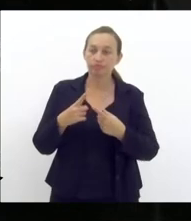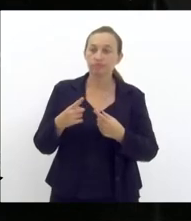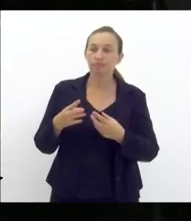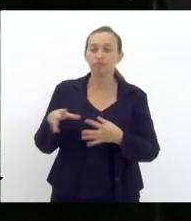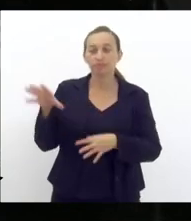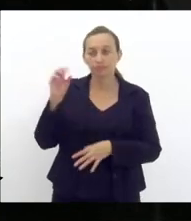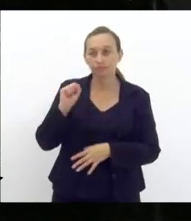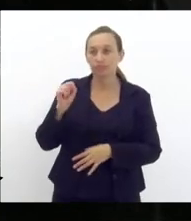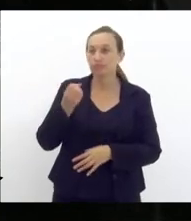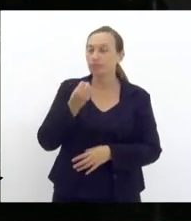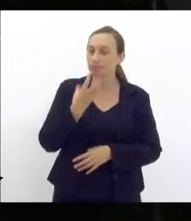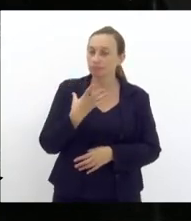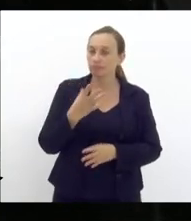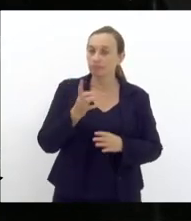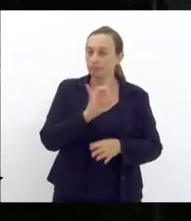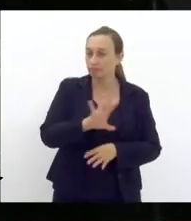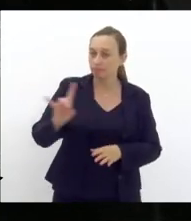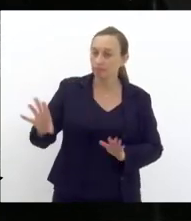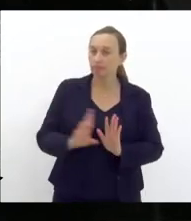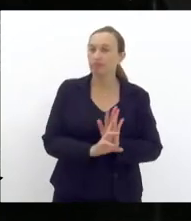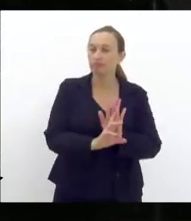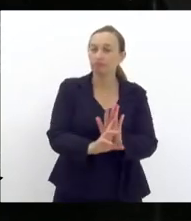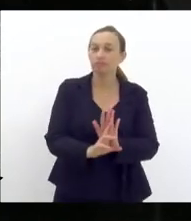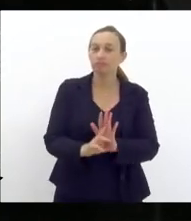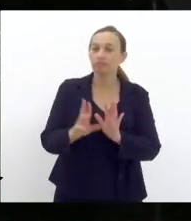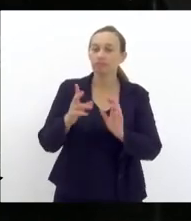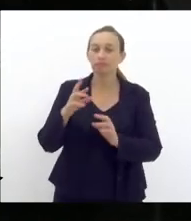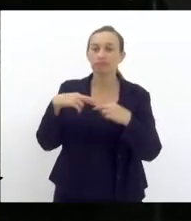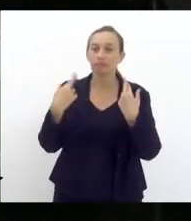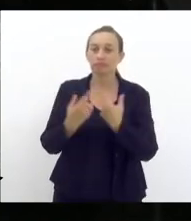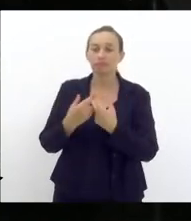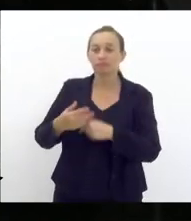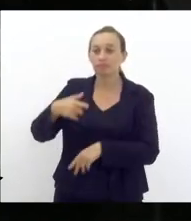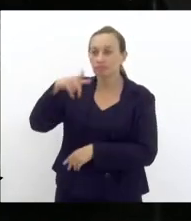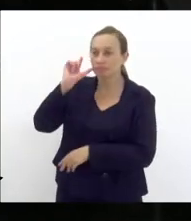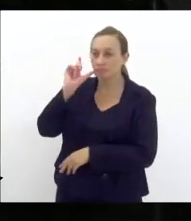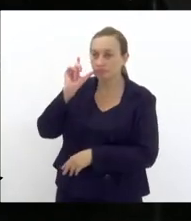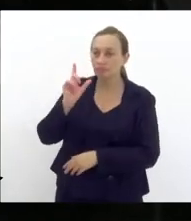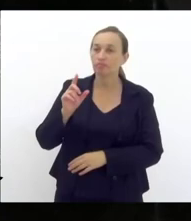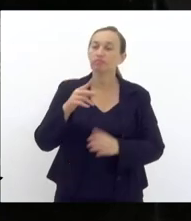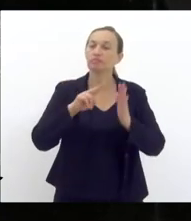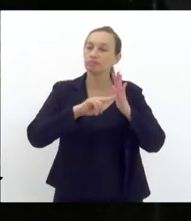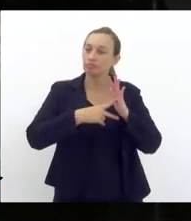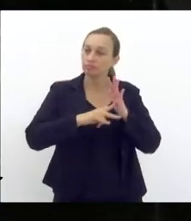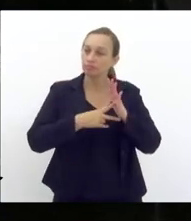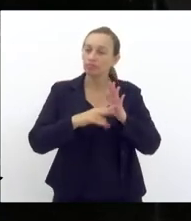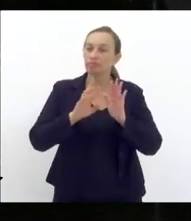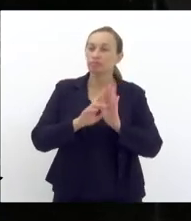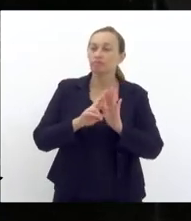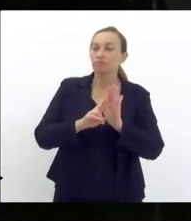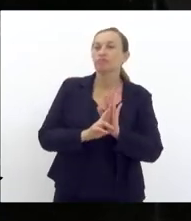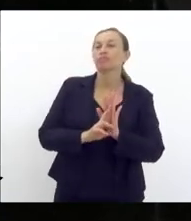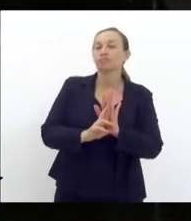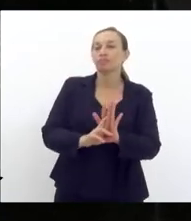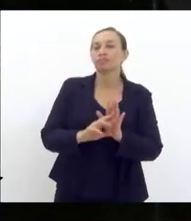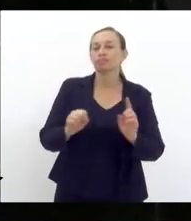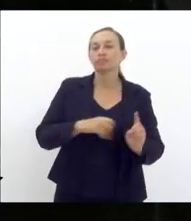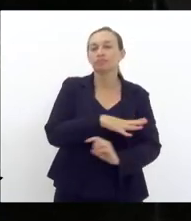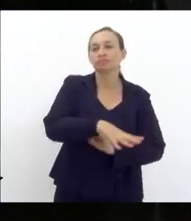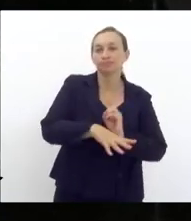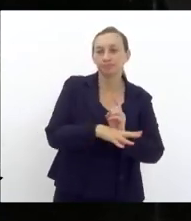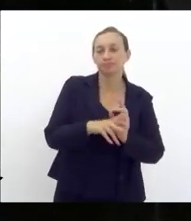atentamente a cada representante Na audiência de ontem dentre eles estavam é sindicatos representantes da sociedade civil